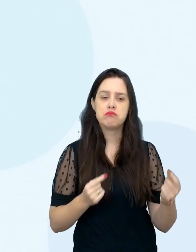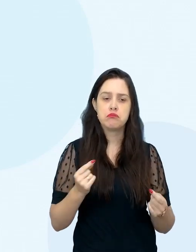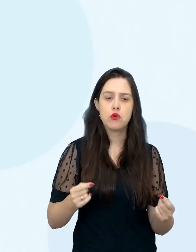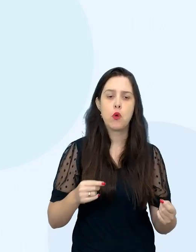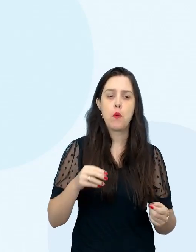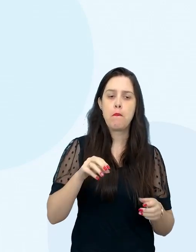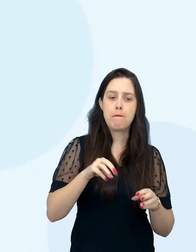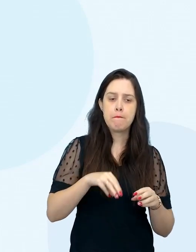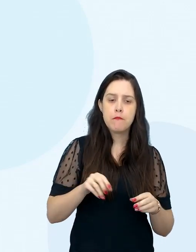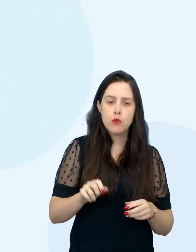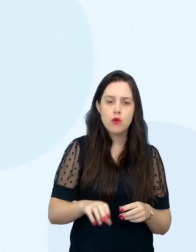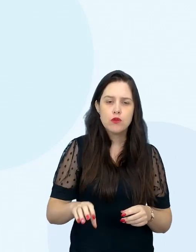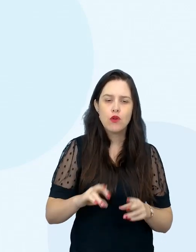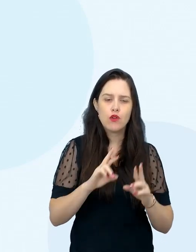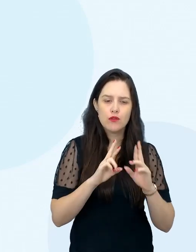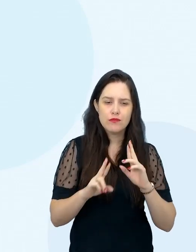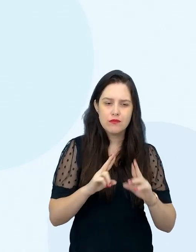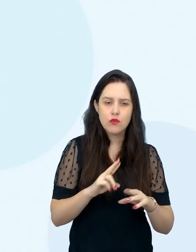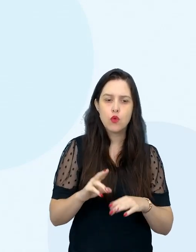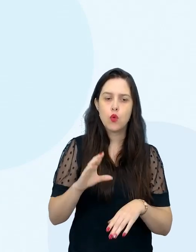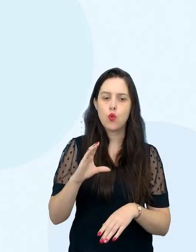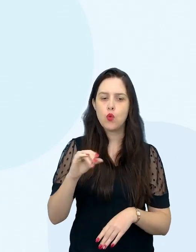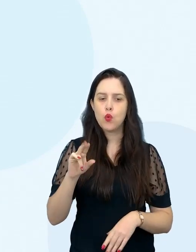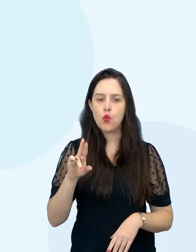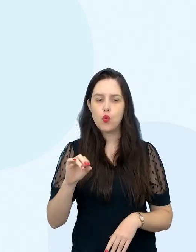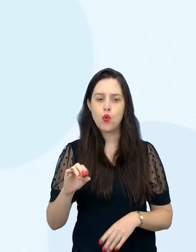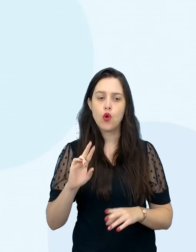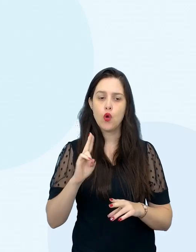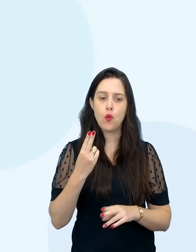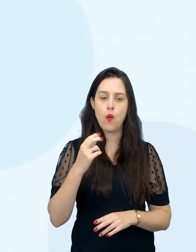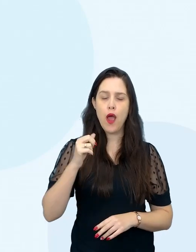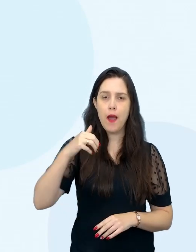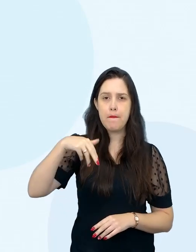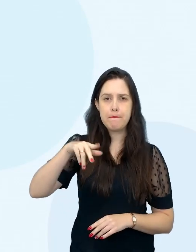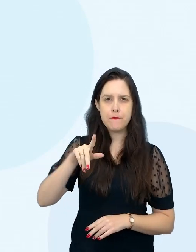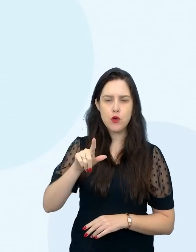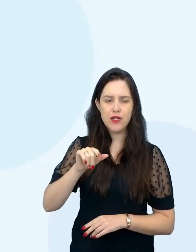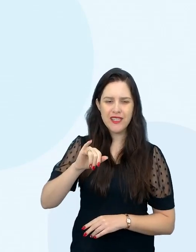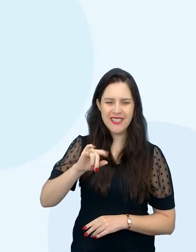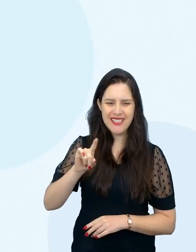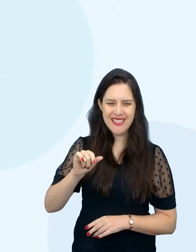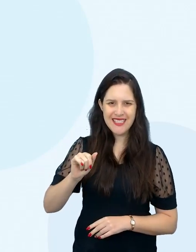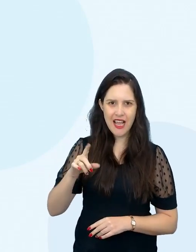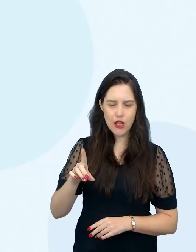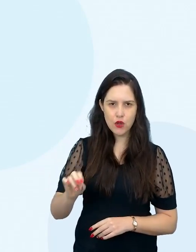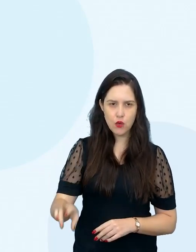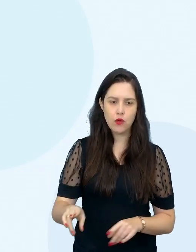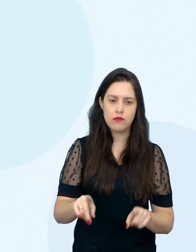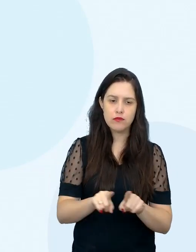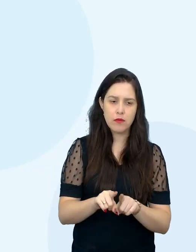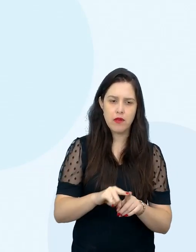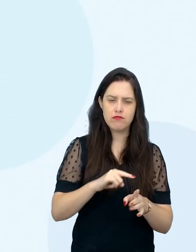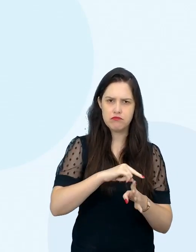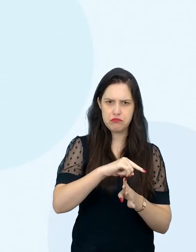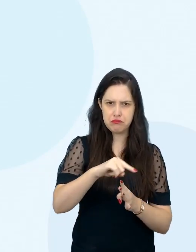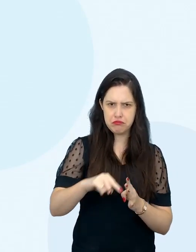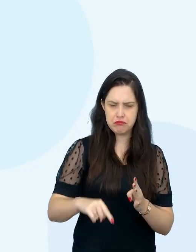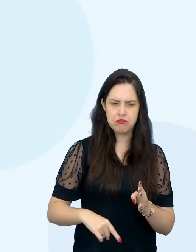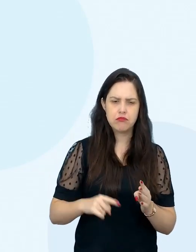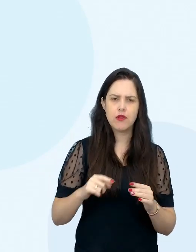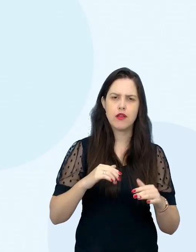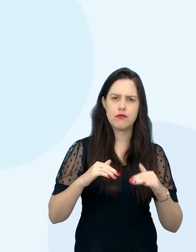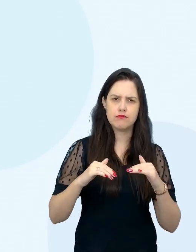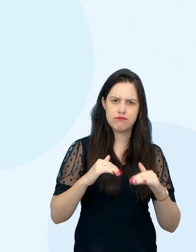recursos, o cuco, né, o relógio, enfim, e o harmonizador. Todos esses itens, eles são bem comentados